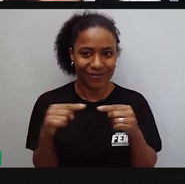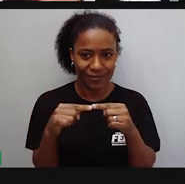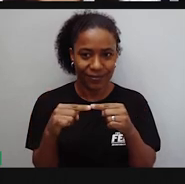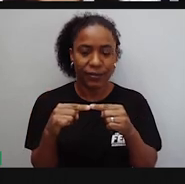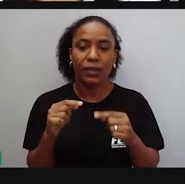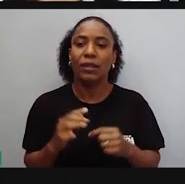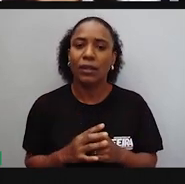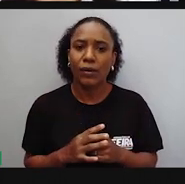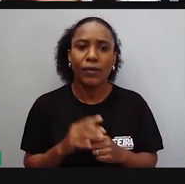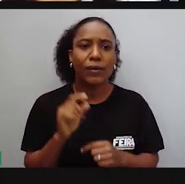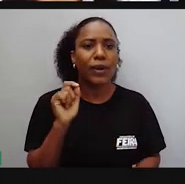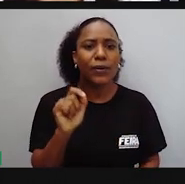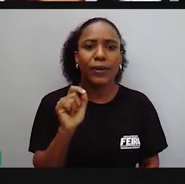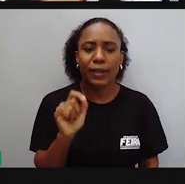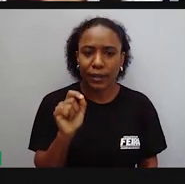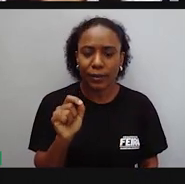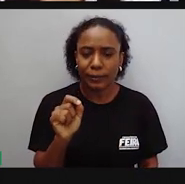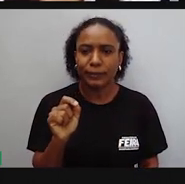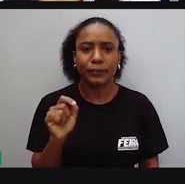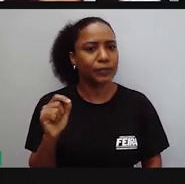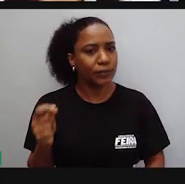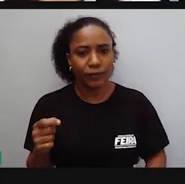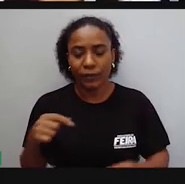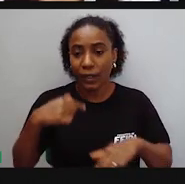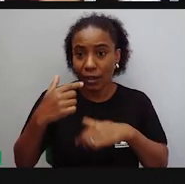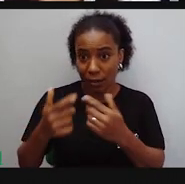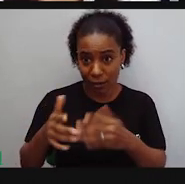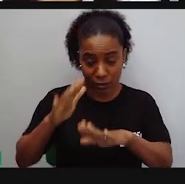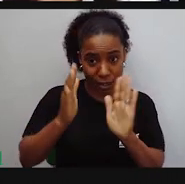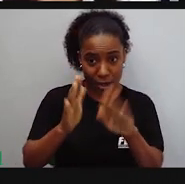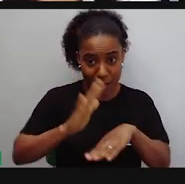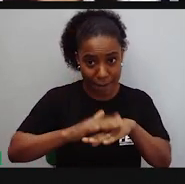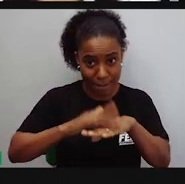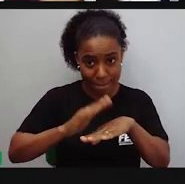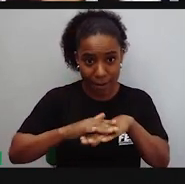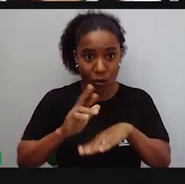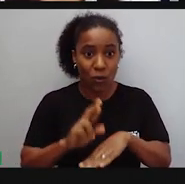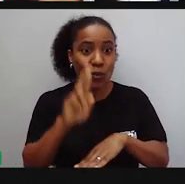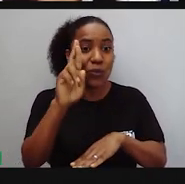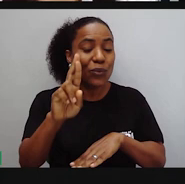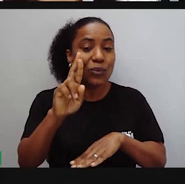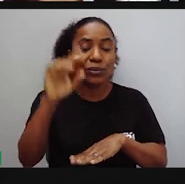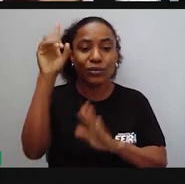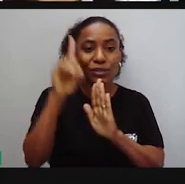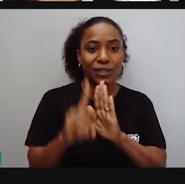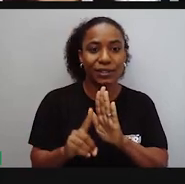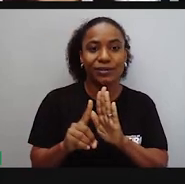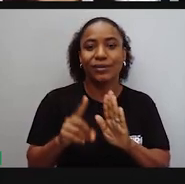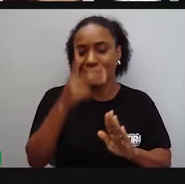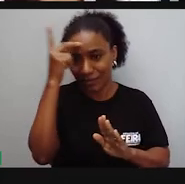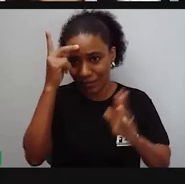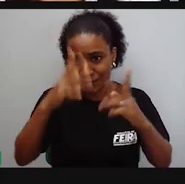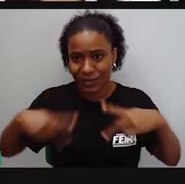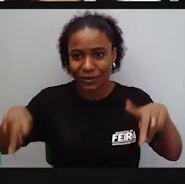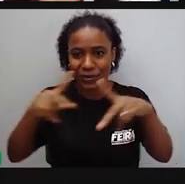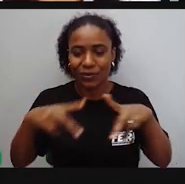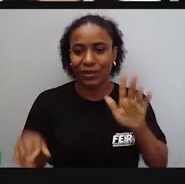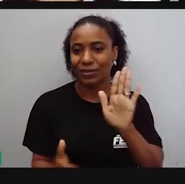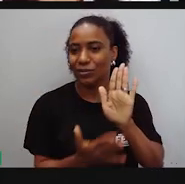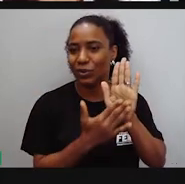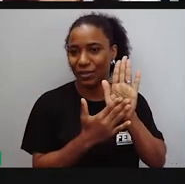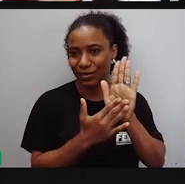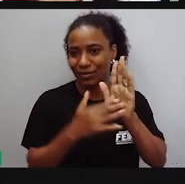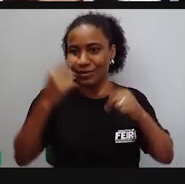exercício dos direitos e deveres civis, políticos e sociais estabelecidos na Constituição Federal.